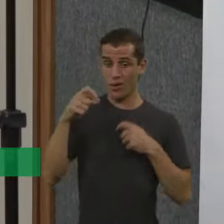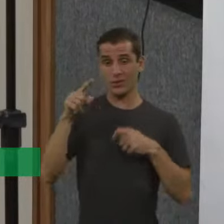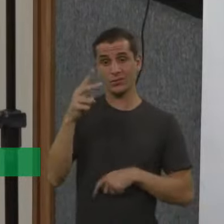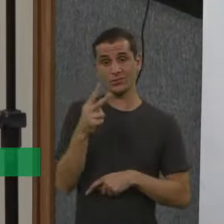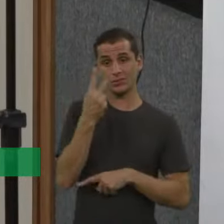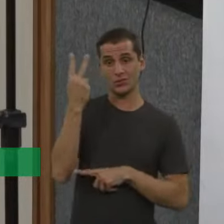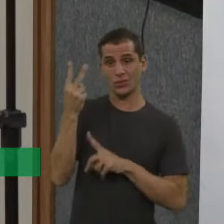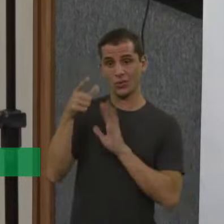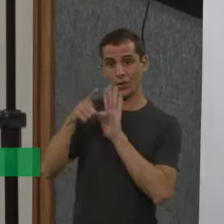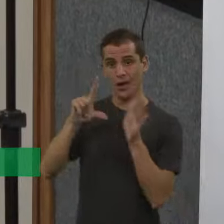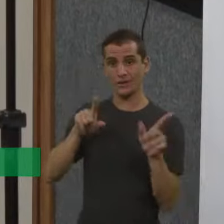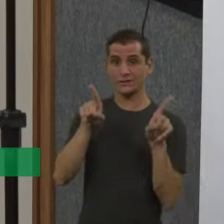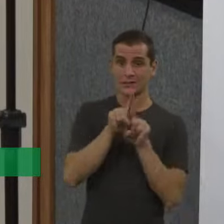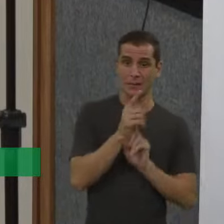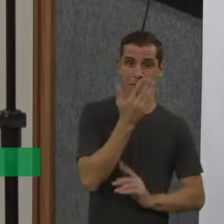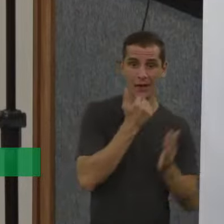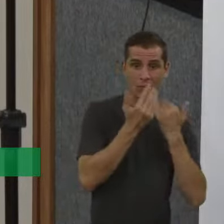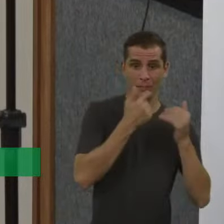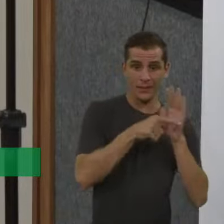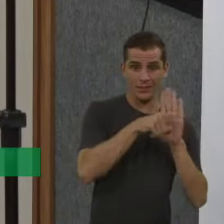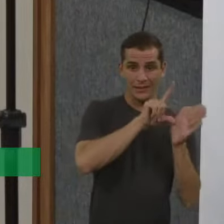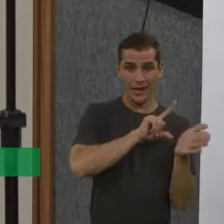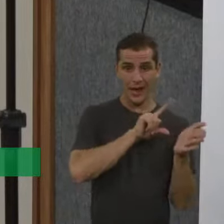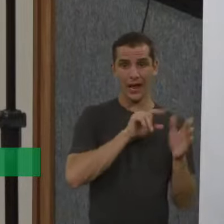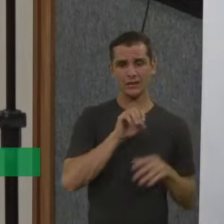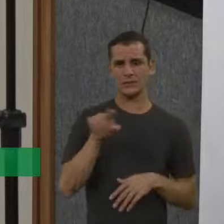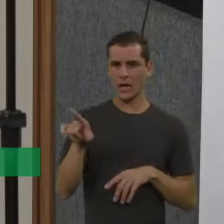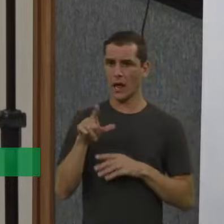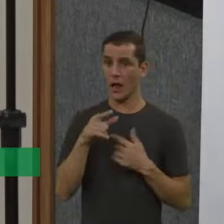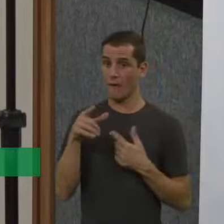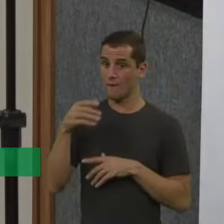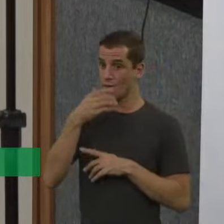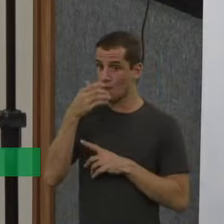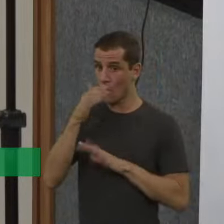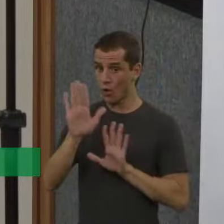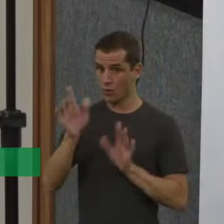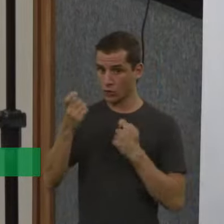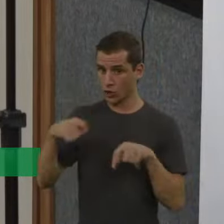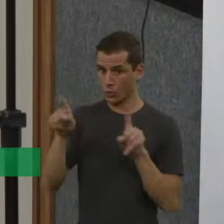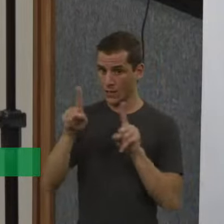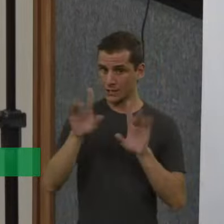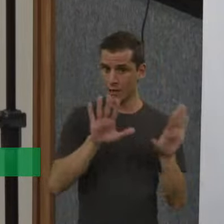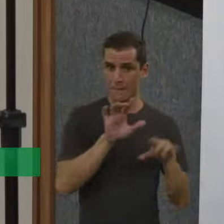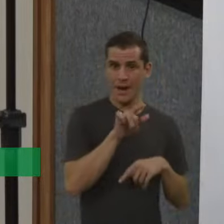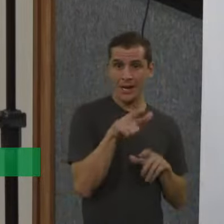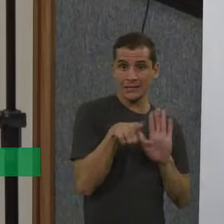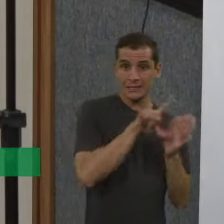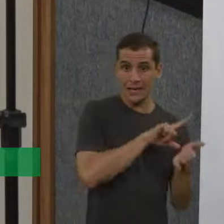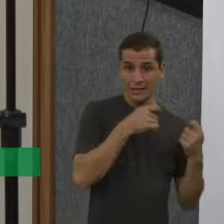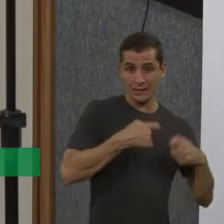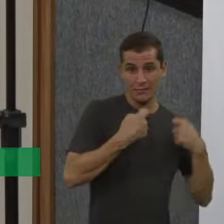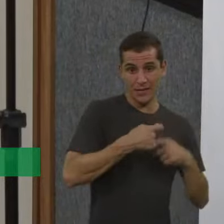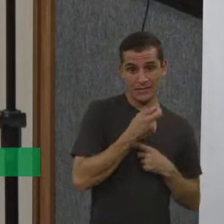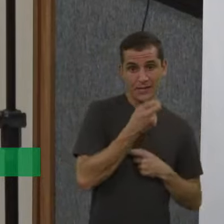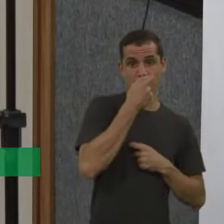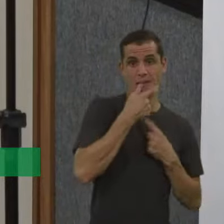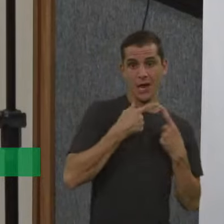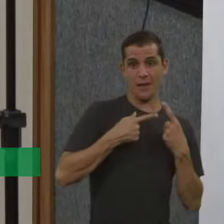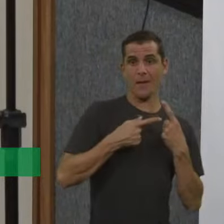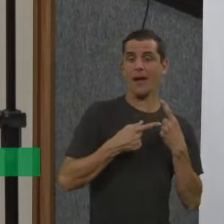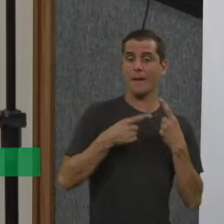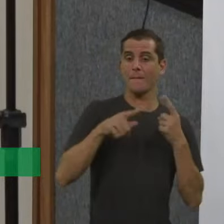comer qualquer alimento, exceto frutas, ela precisa tomar uma enzima pancreática para absorver os